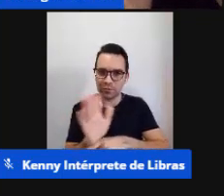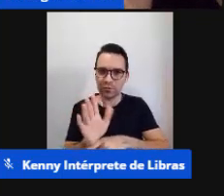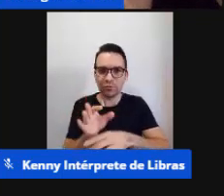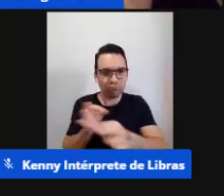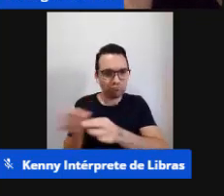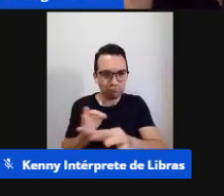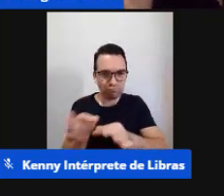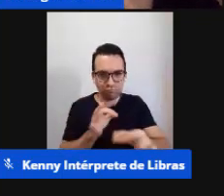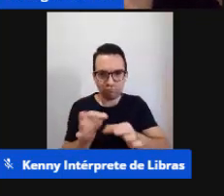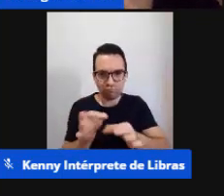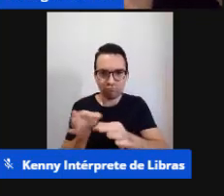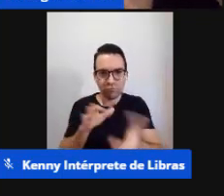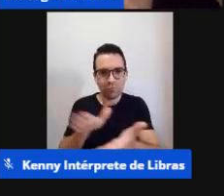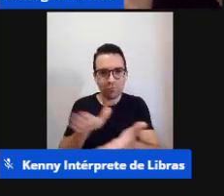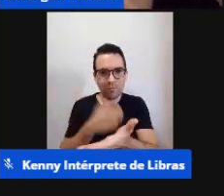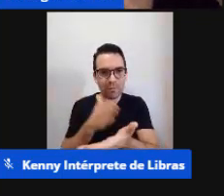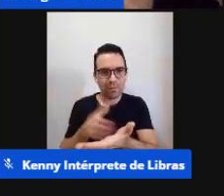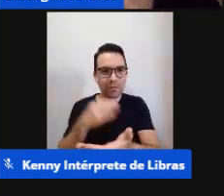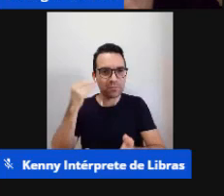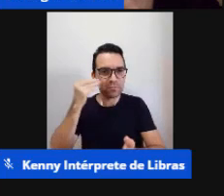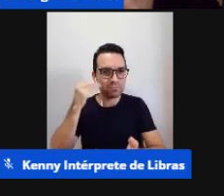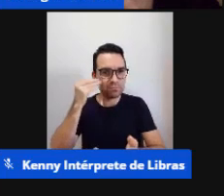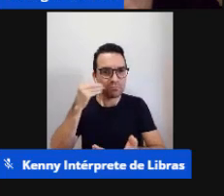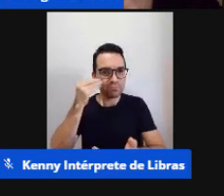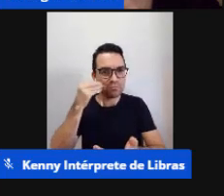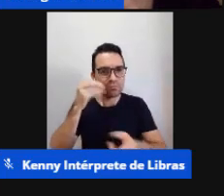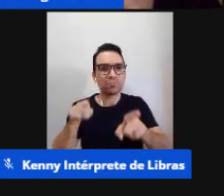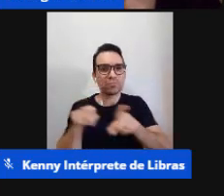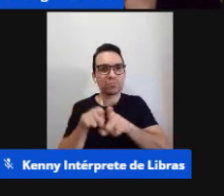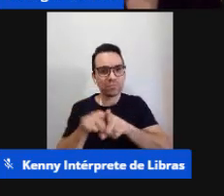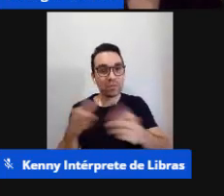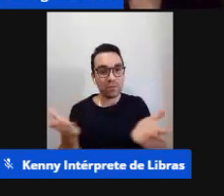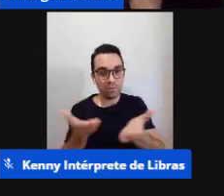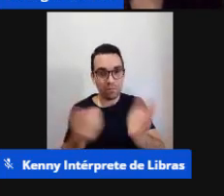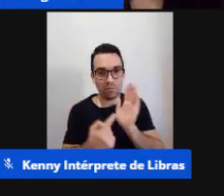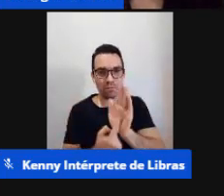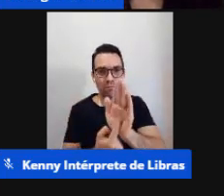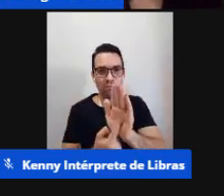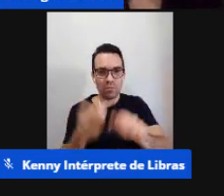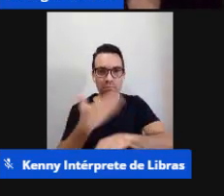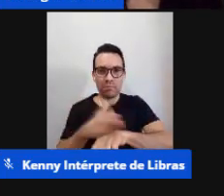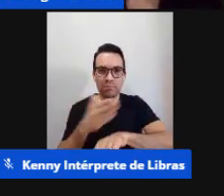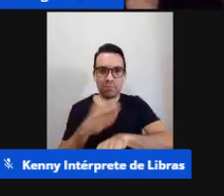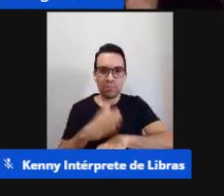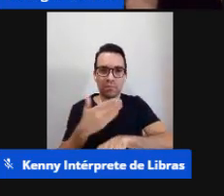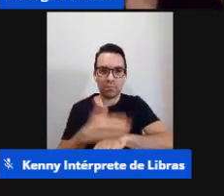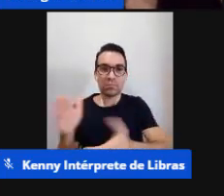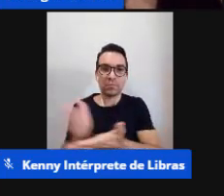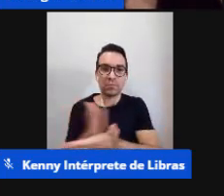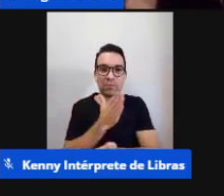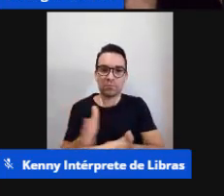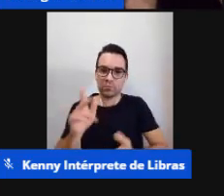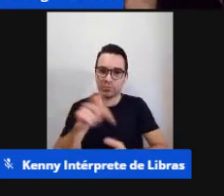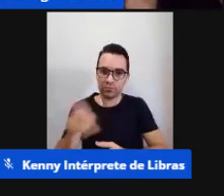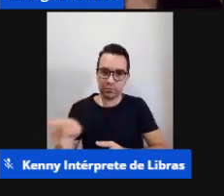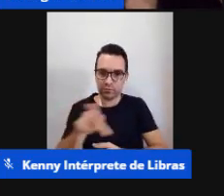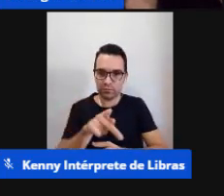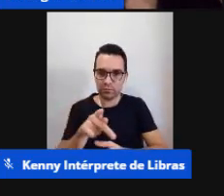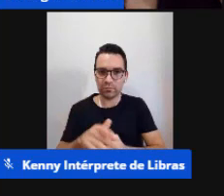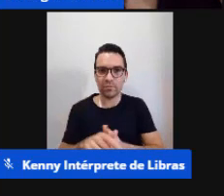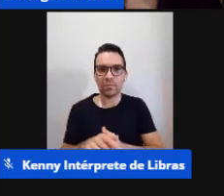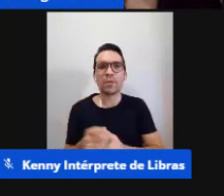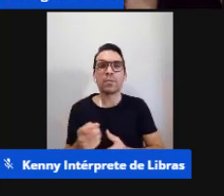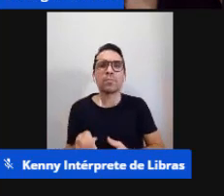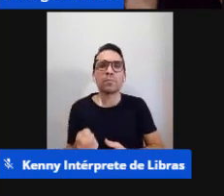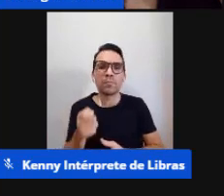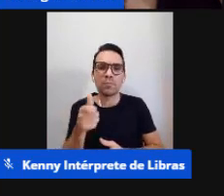de experiência. Então, a gente vai trazer um pouquinho da prática agora dos professores, de alguns professores, são poucos,